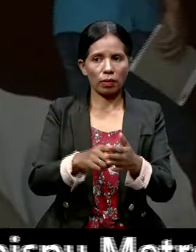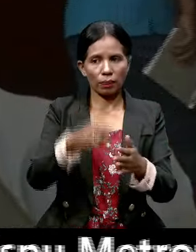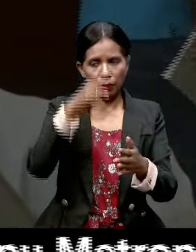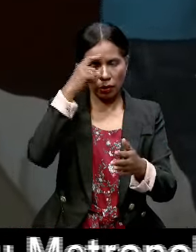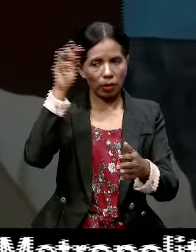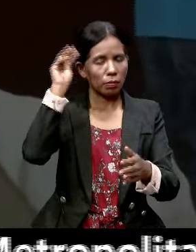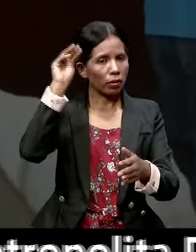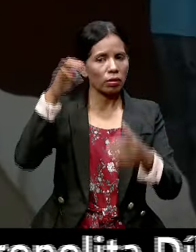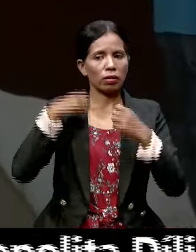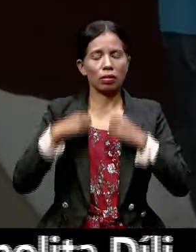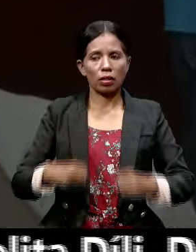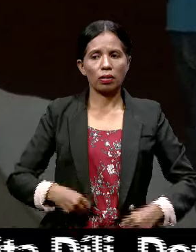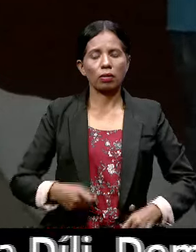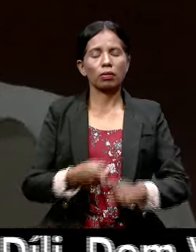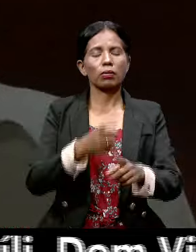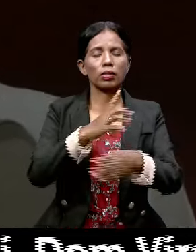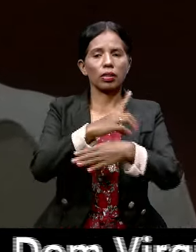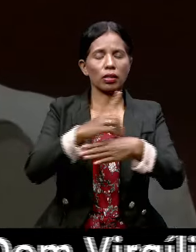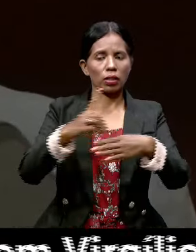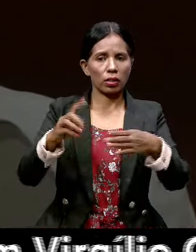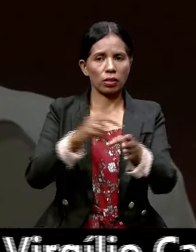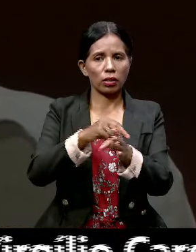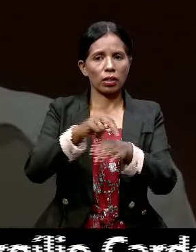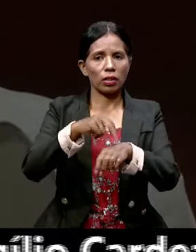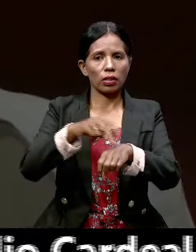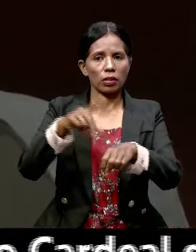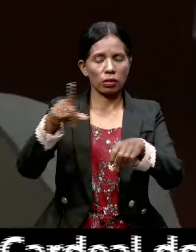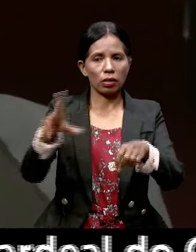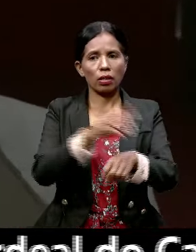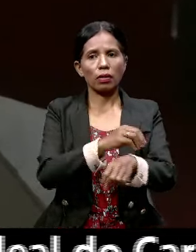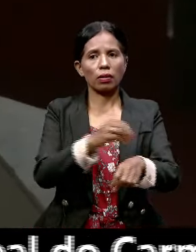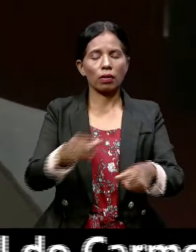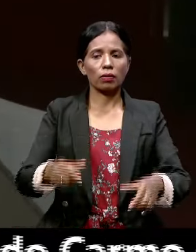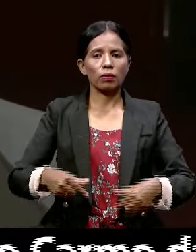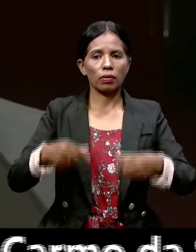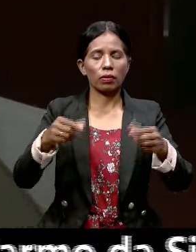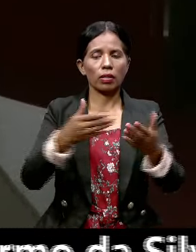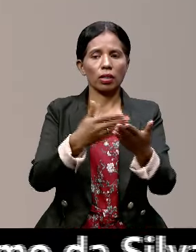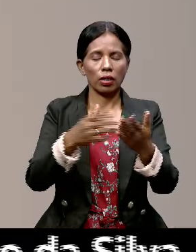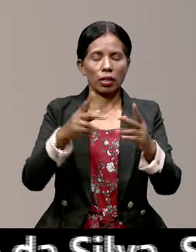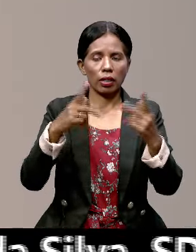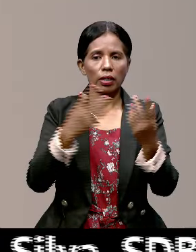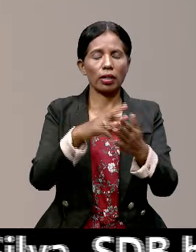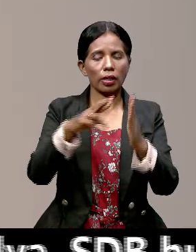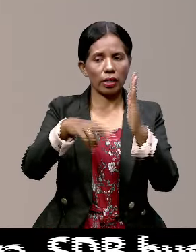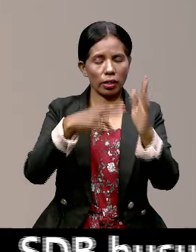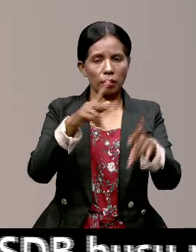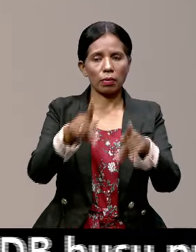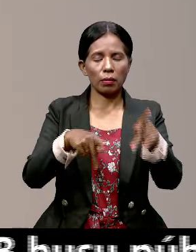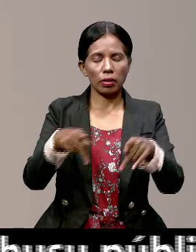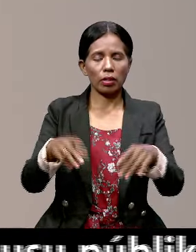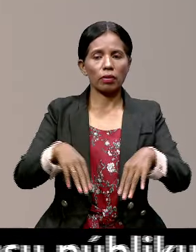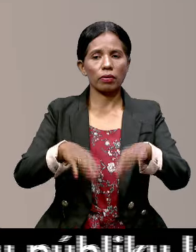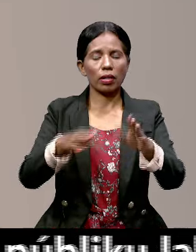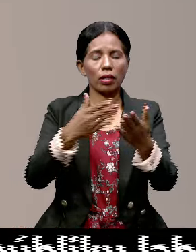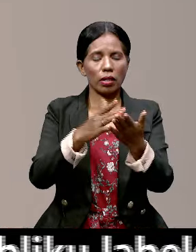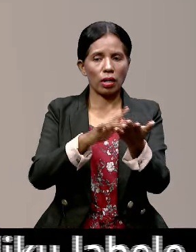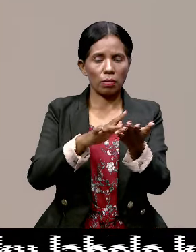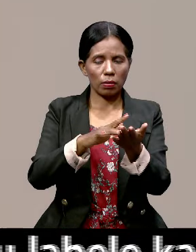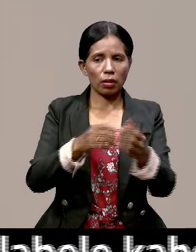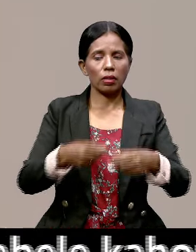Ministério Saúde lihusi Direção Nacional Farmácia no Medicamento fo ona critério ba emissão de fang e moro online atu